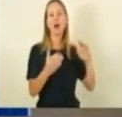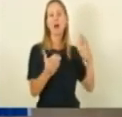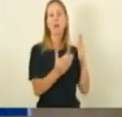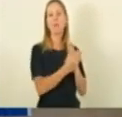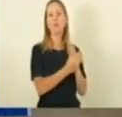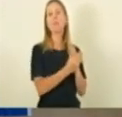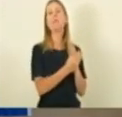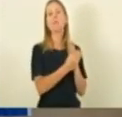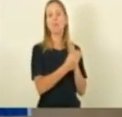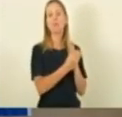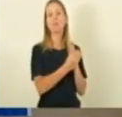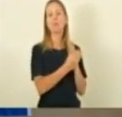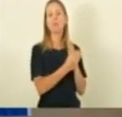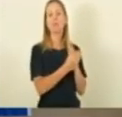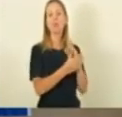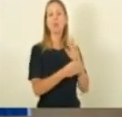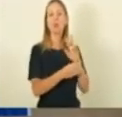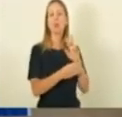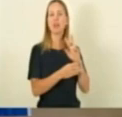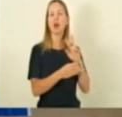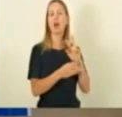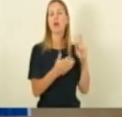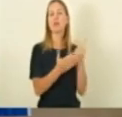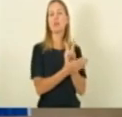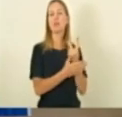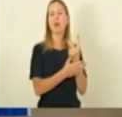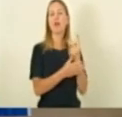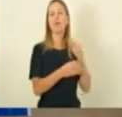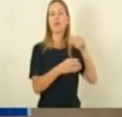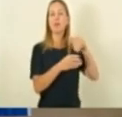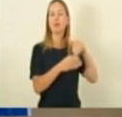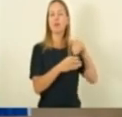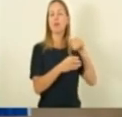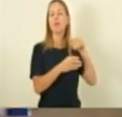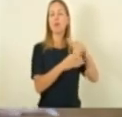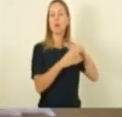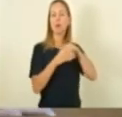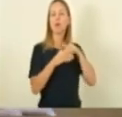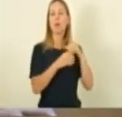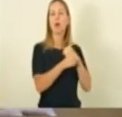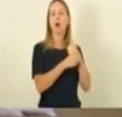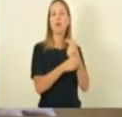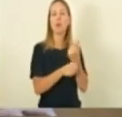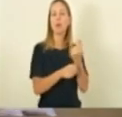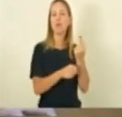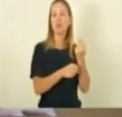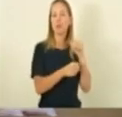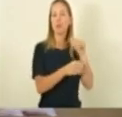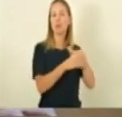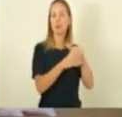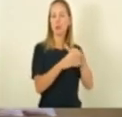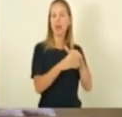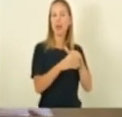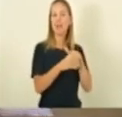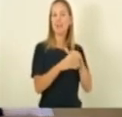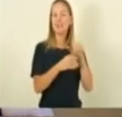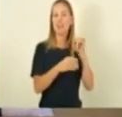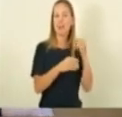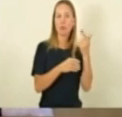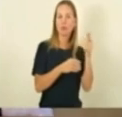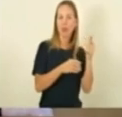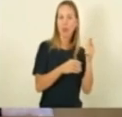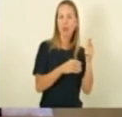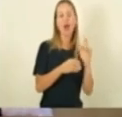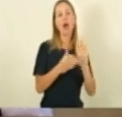ministra Rosa Weber, e isso foi votado no final de 2020. Porque senão, provavelmente, até hoje, aqui no Estado do Espírito Santo, estaria